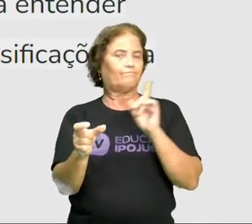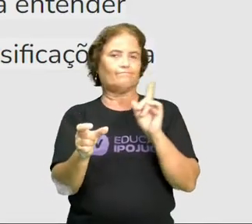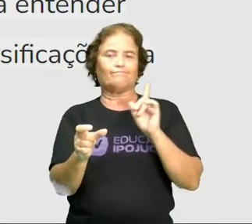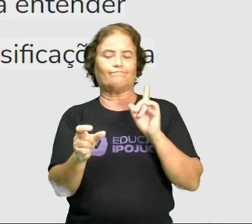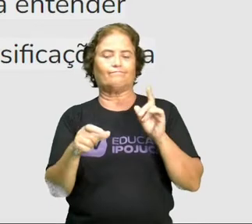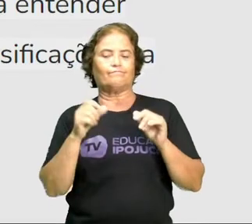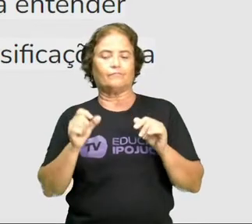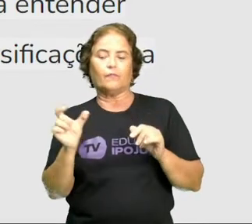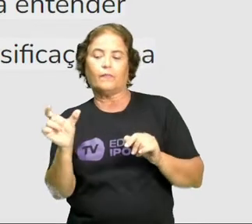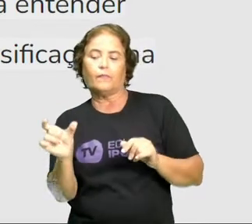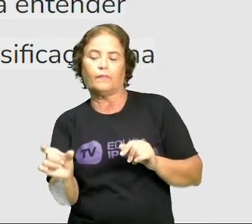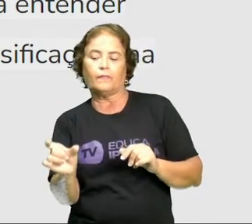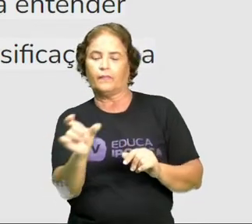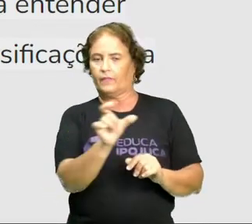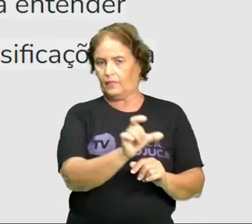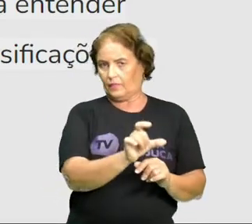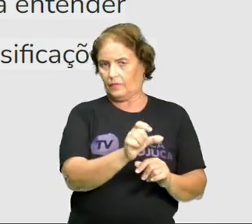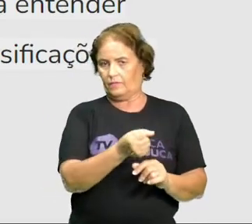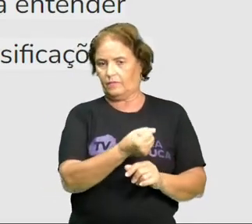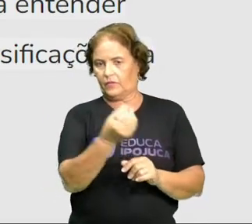veja o exemplo. A gente tem aqui, ó,